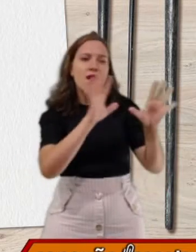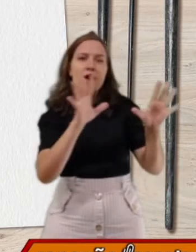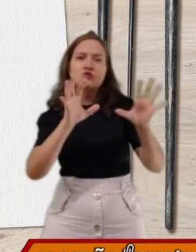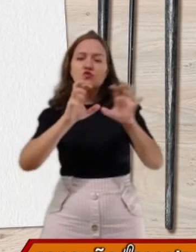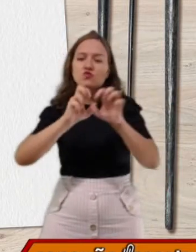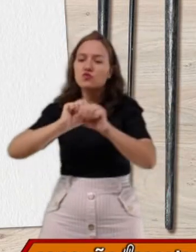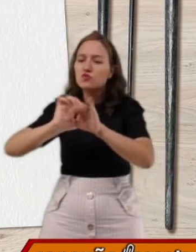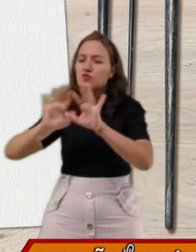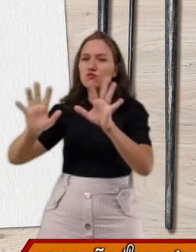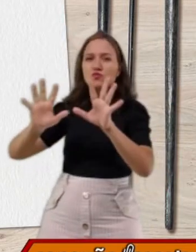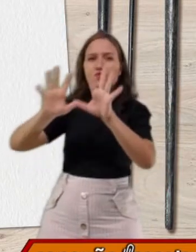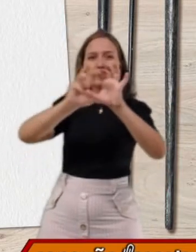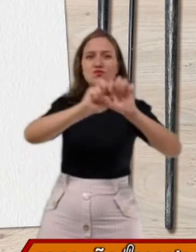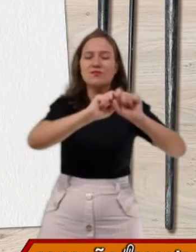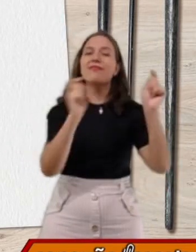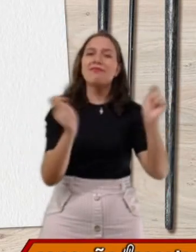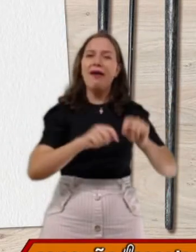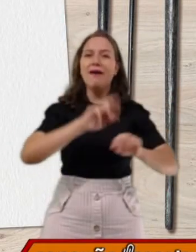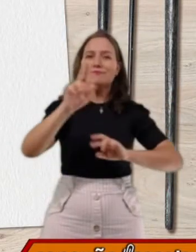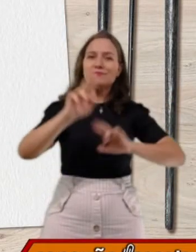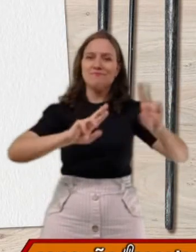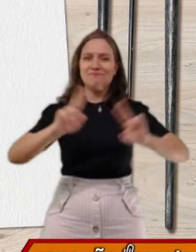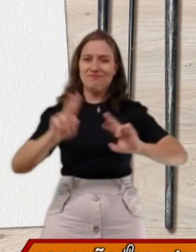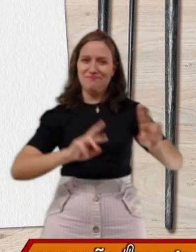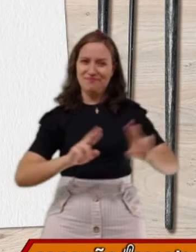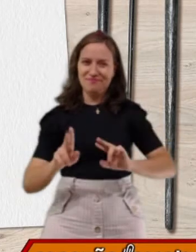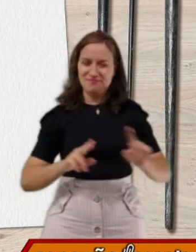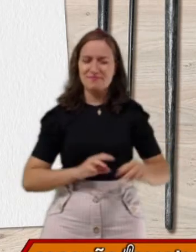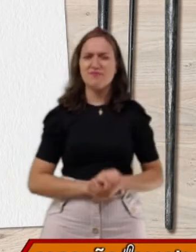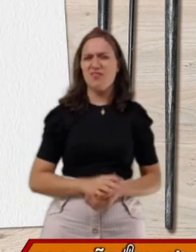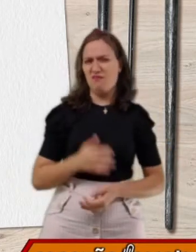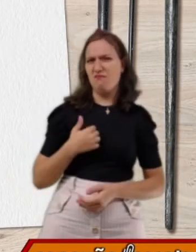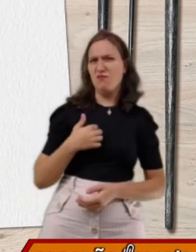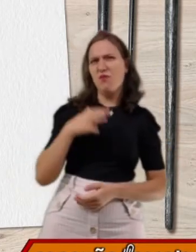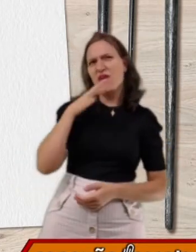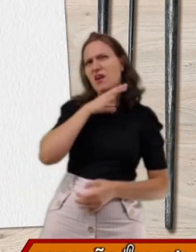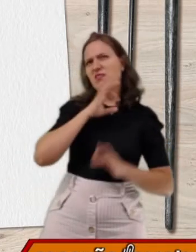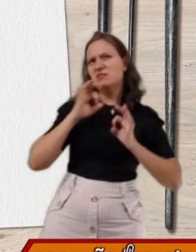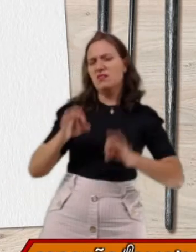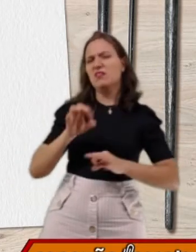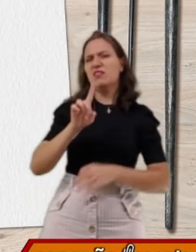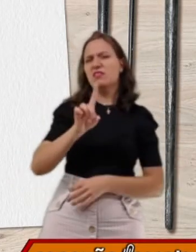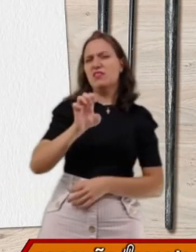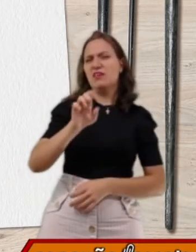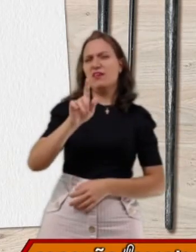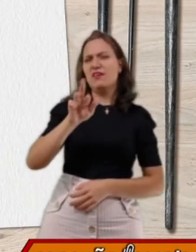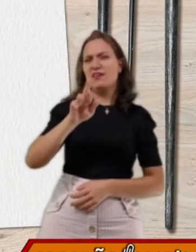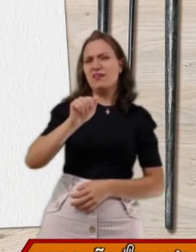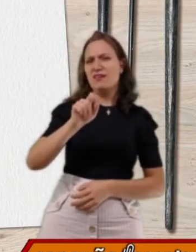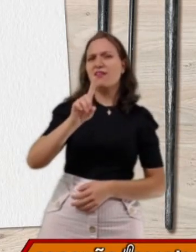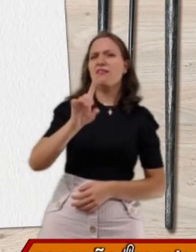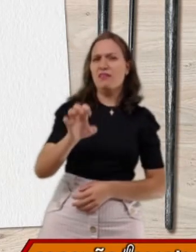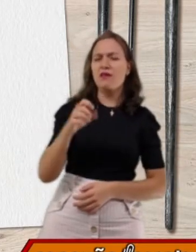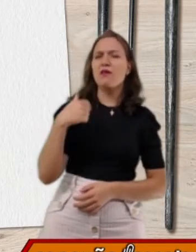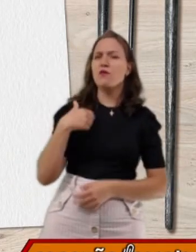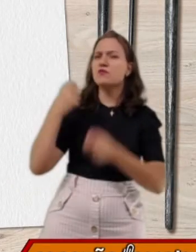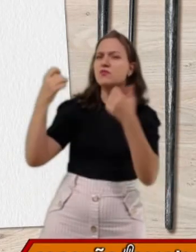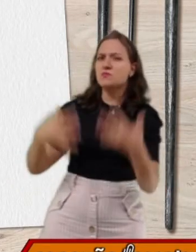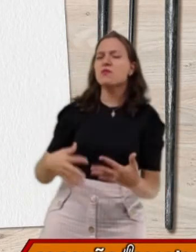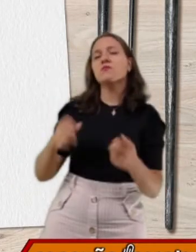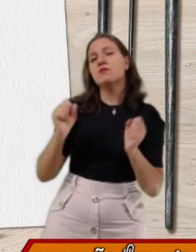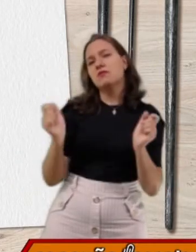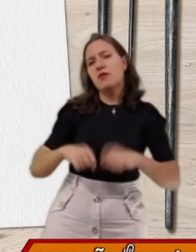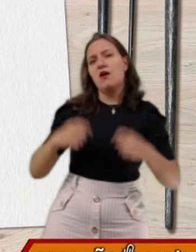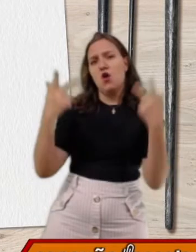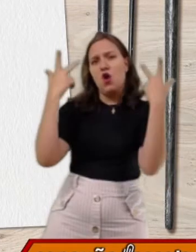tons que uma coração dele a Poliana Mas eu conheço o degradê quando eu vou no cabeleireiro e ele quer cortar o meu cabelo